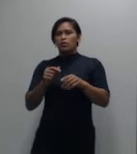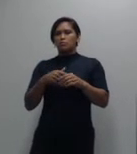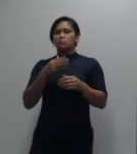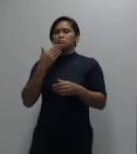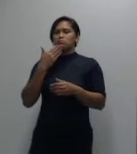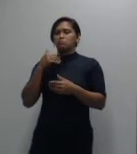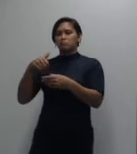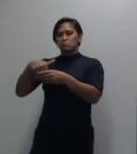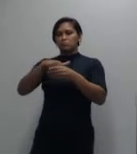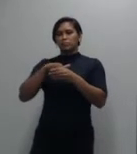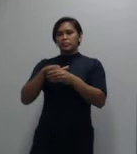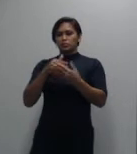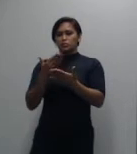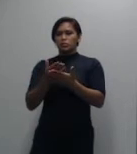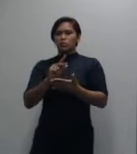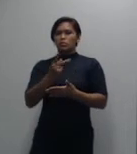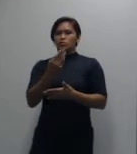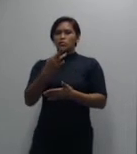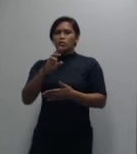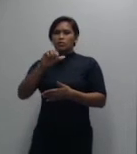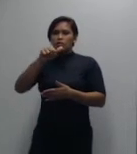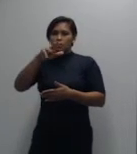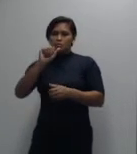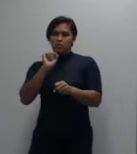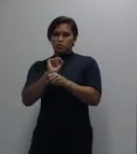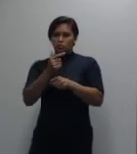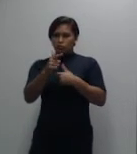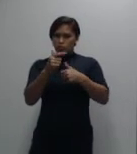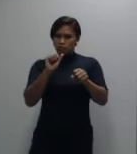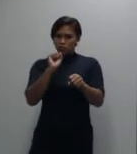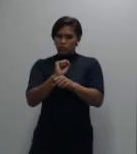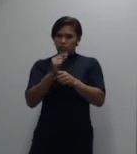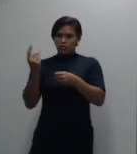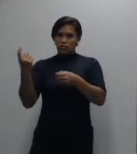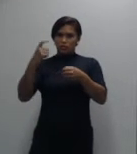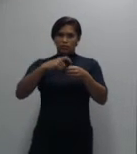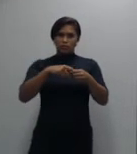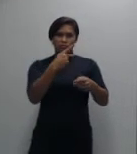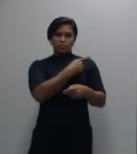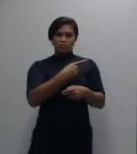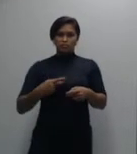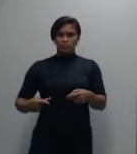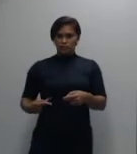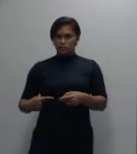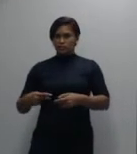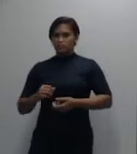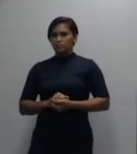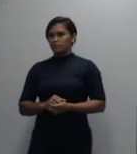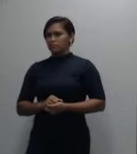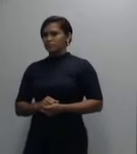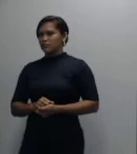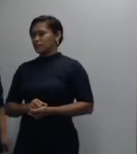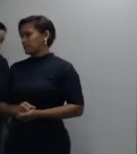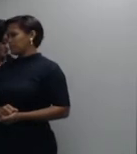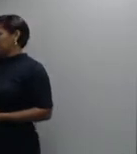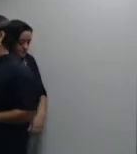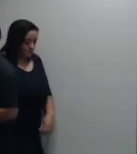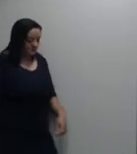Vista o ministro Herman Benjamim aguardou sistemático devolva a presidência a roça nessa nesse instante